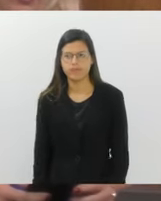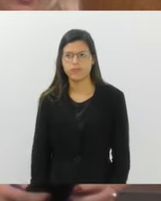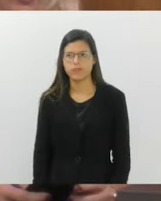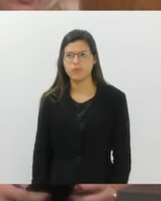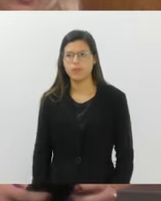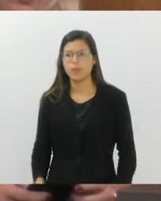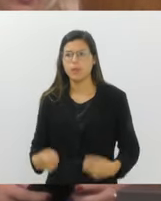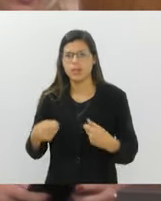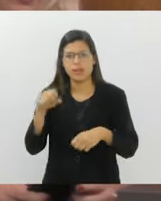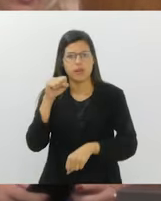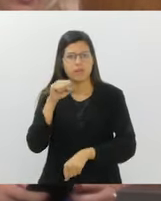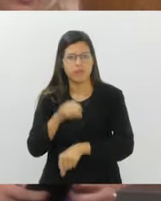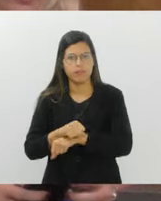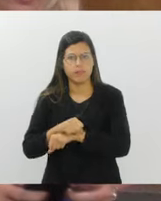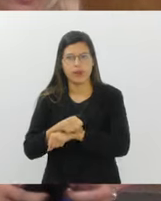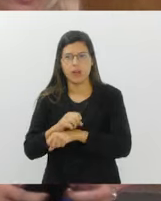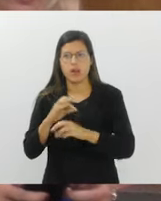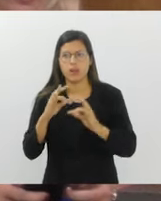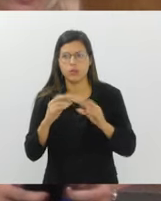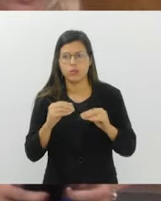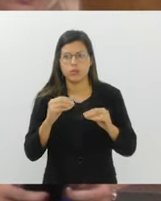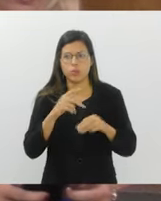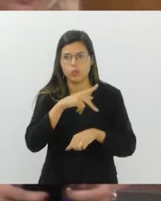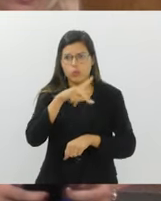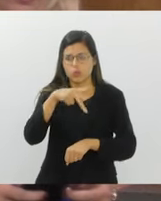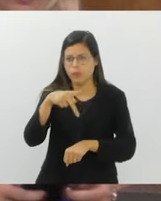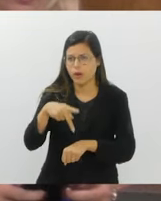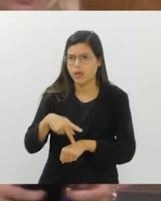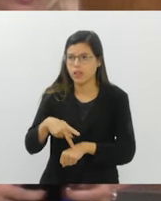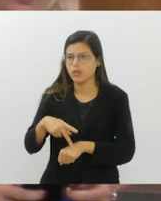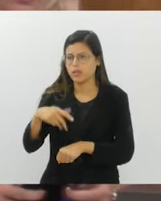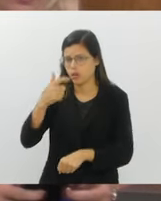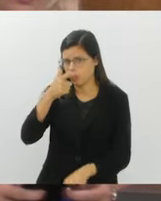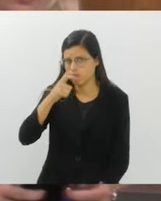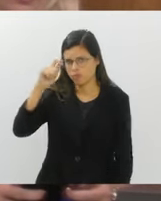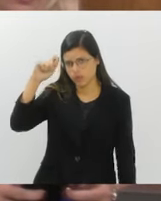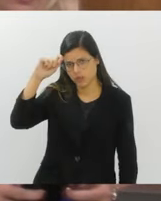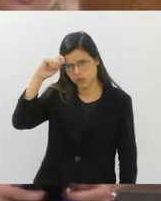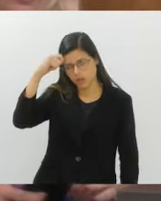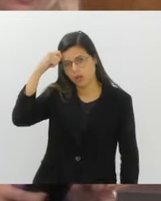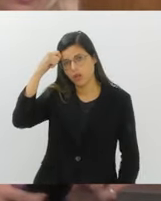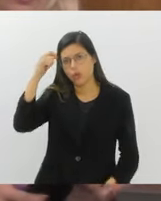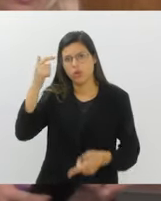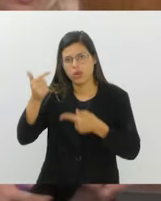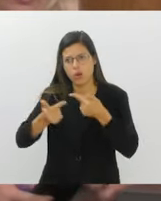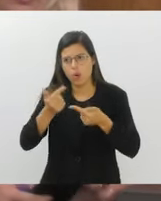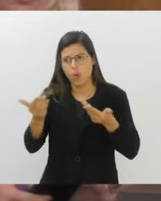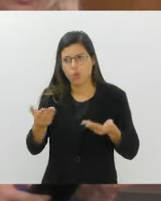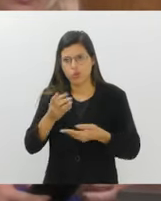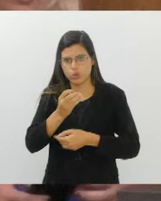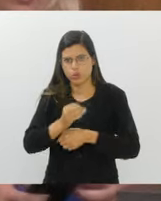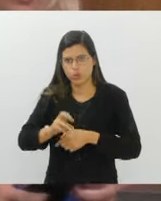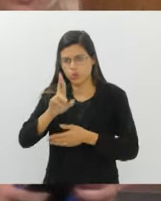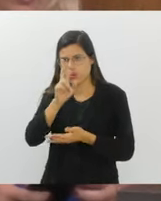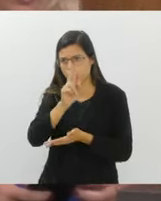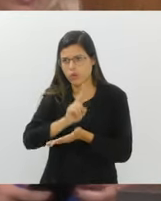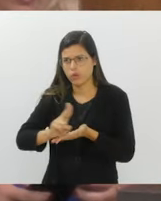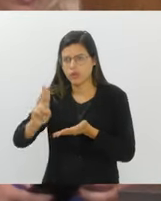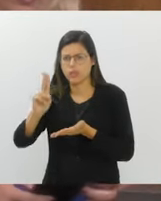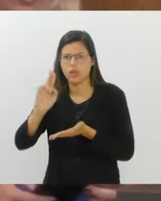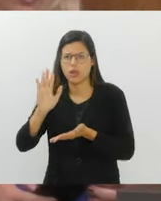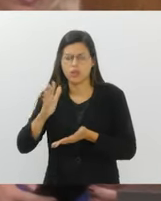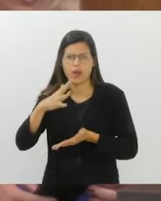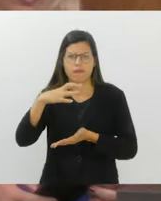Tem que parar com esse negócio. Em todos os países do primeiro mundo, esse negro aqui, operário, e hoje é doutor universitário, já viajou